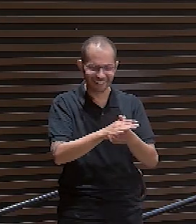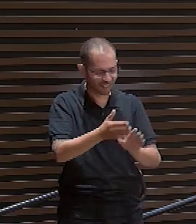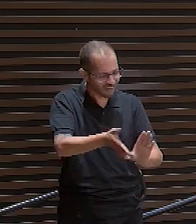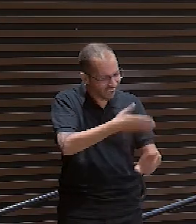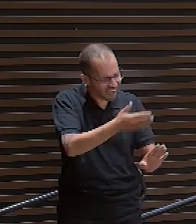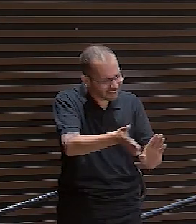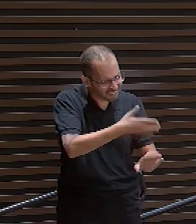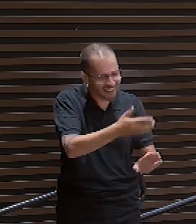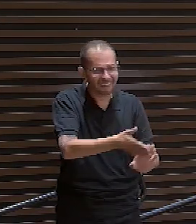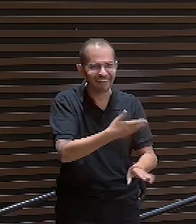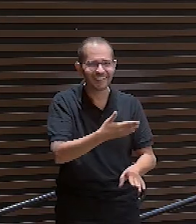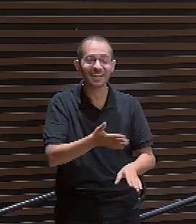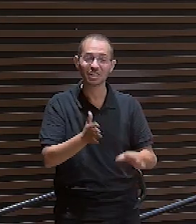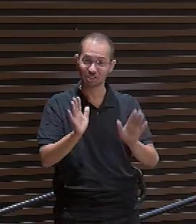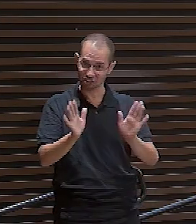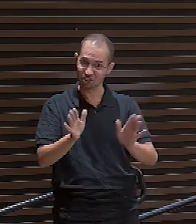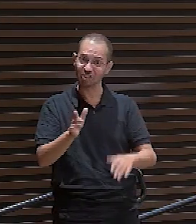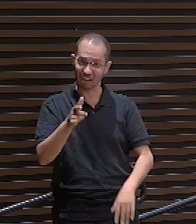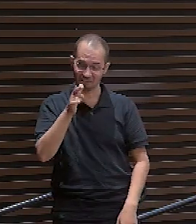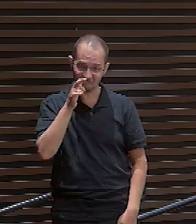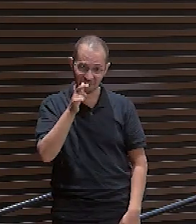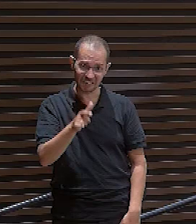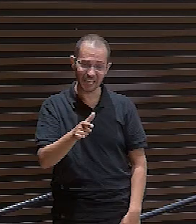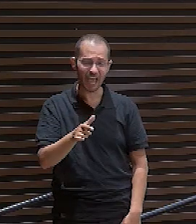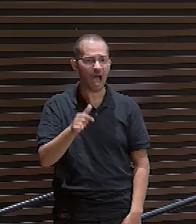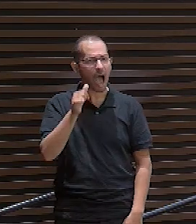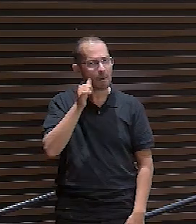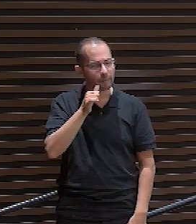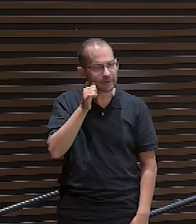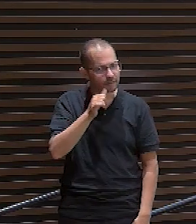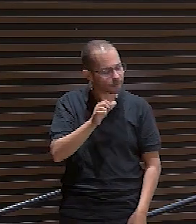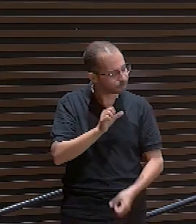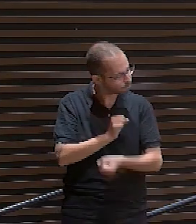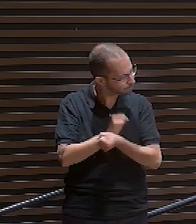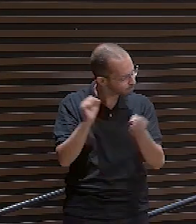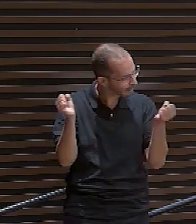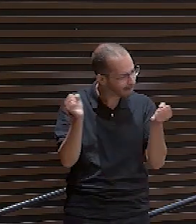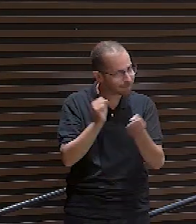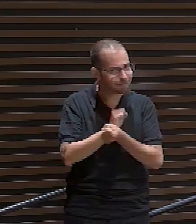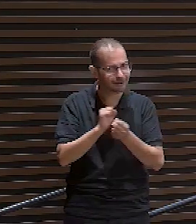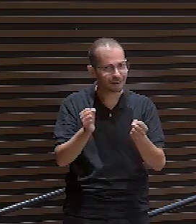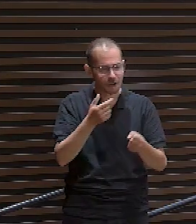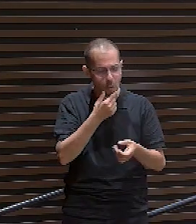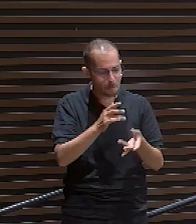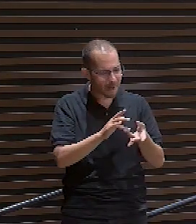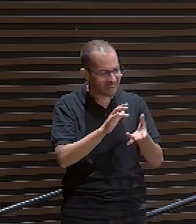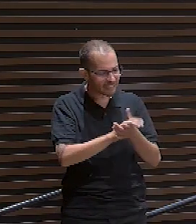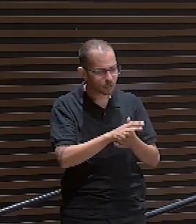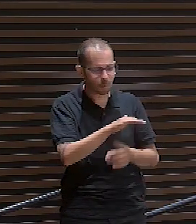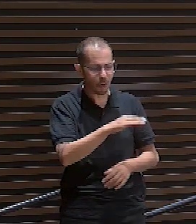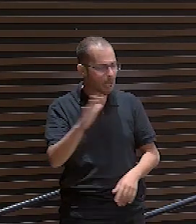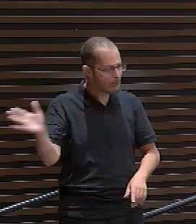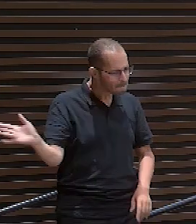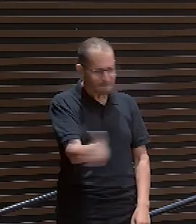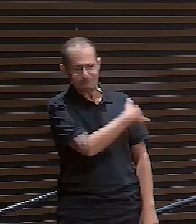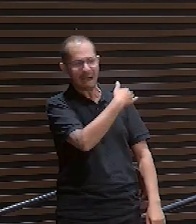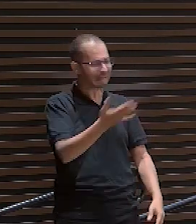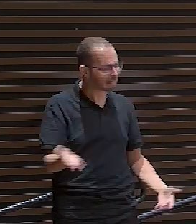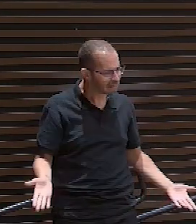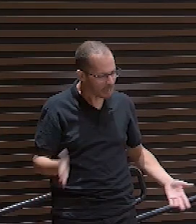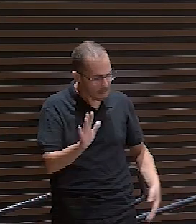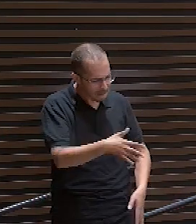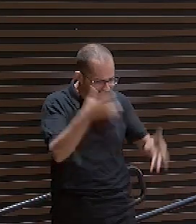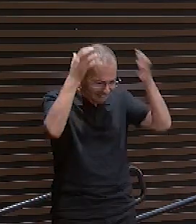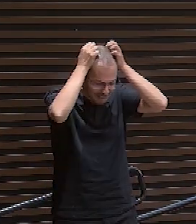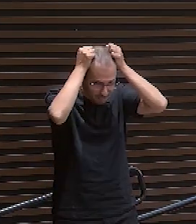participei. A viúva ficou tão revoltada que o marido morreu, que ela deu um safanão nele, puxou